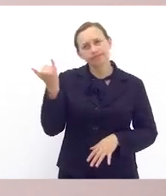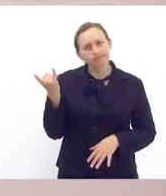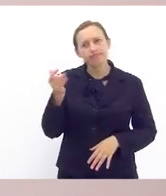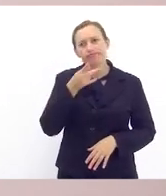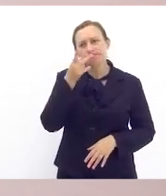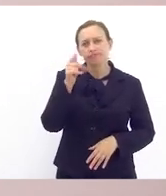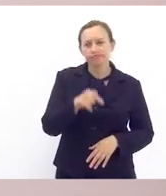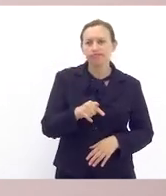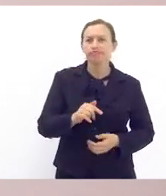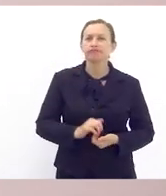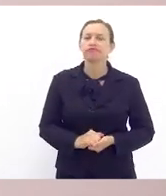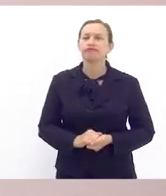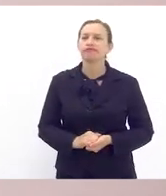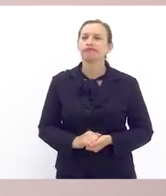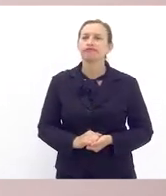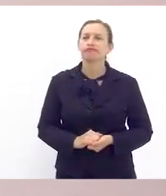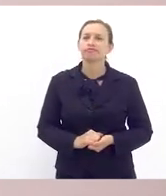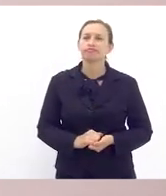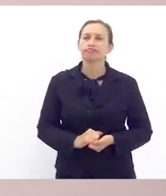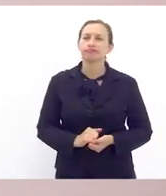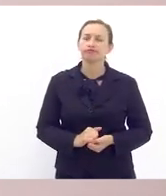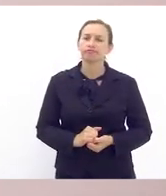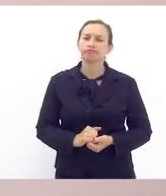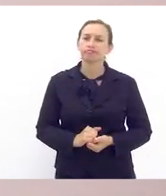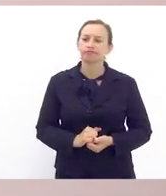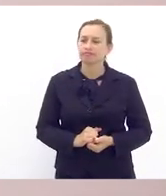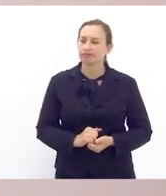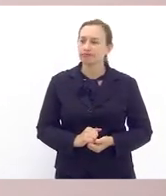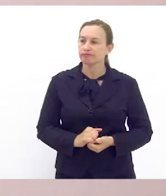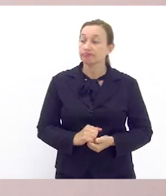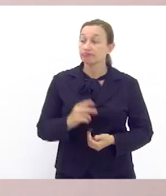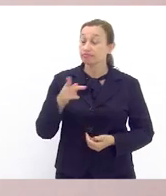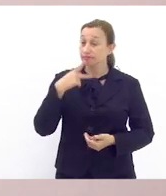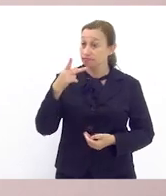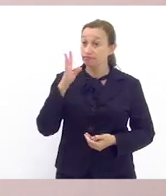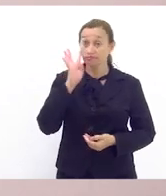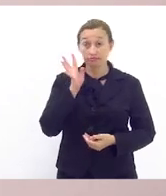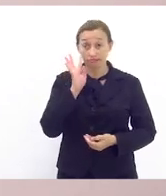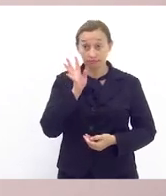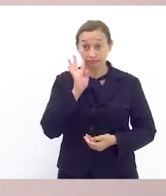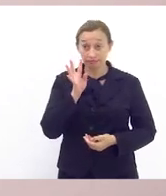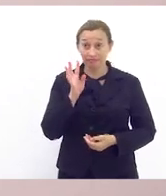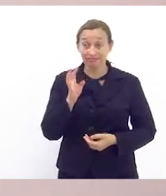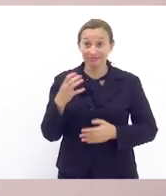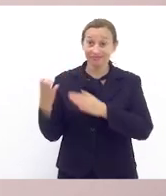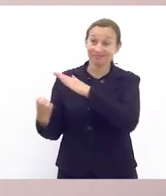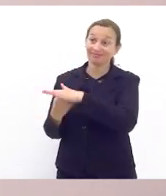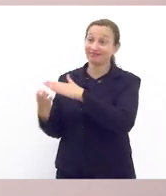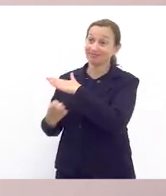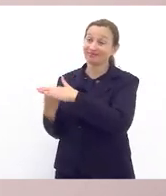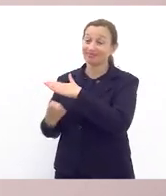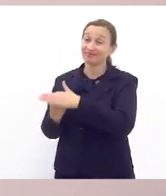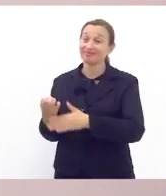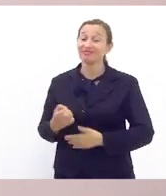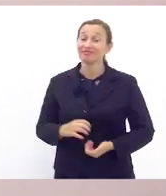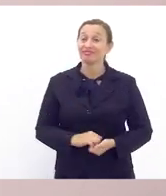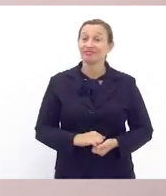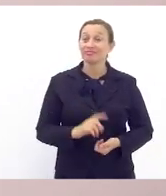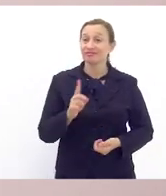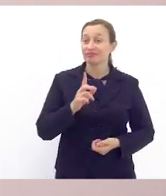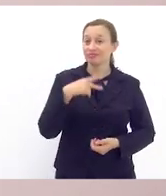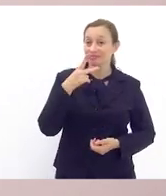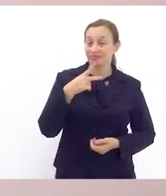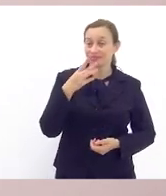ponto aqui e que houve aí uma fala bacana por parte das empresas mas em momento nenhum foi citado